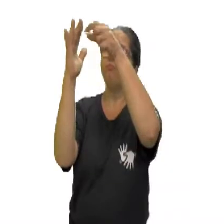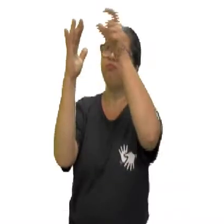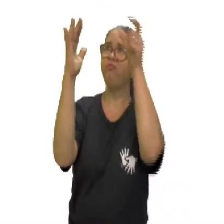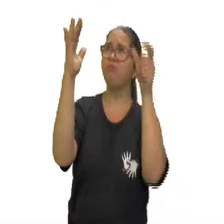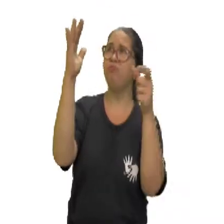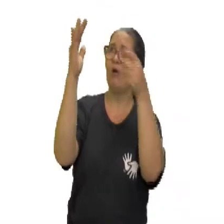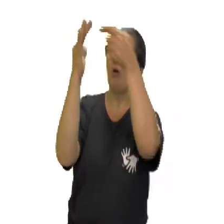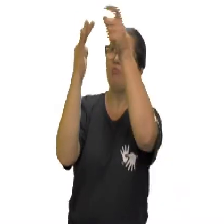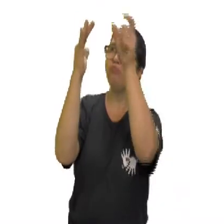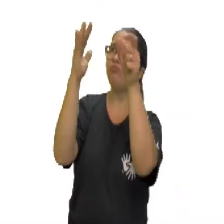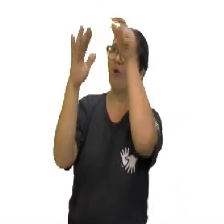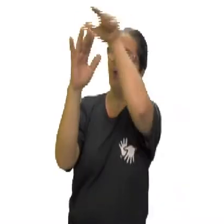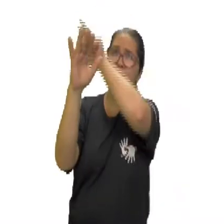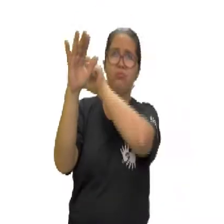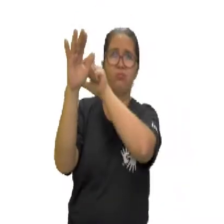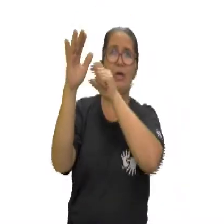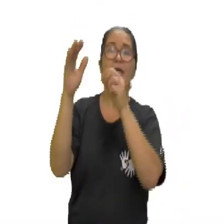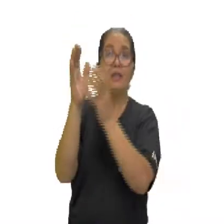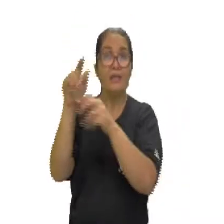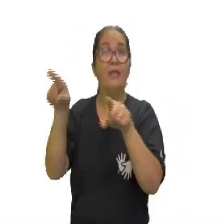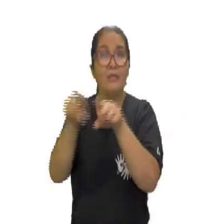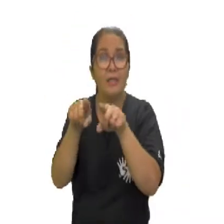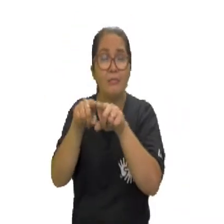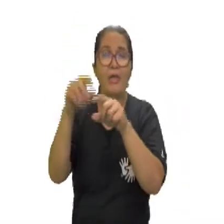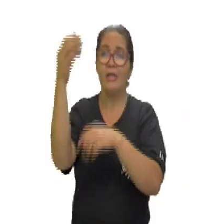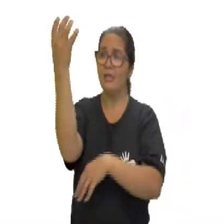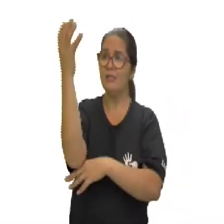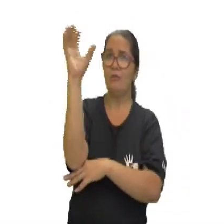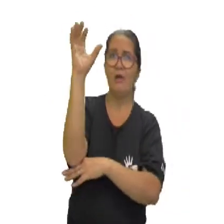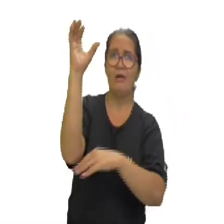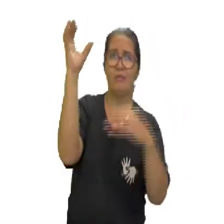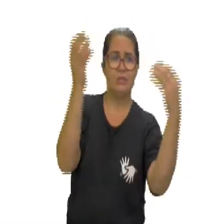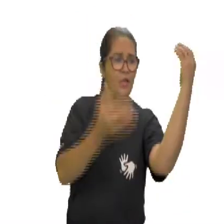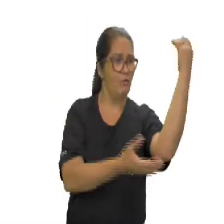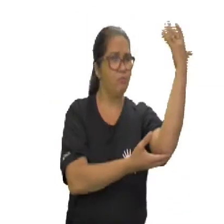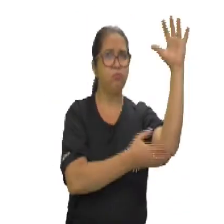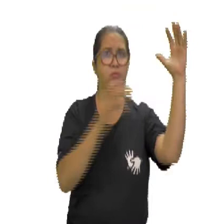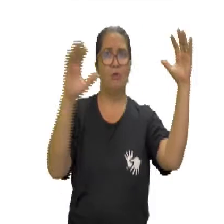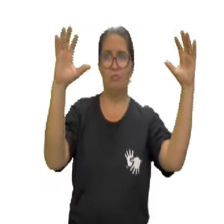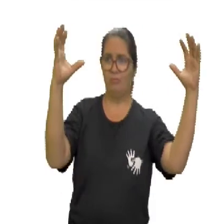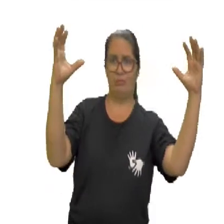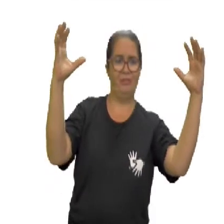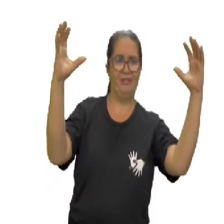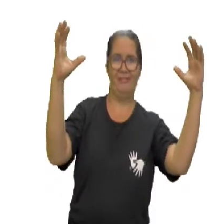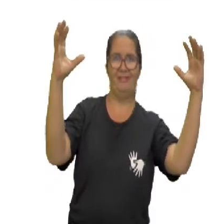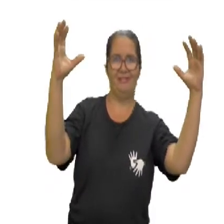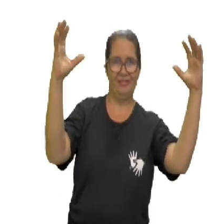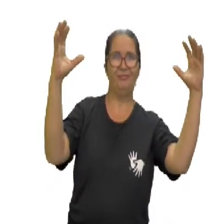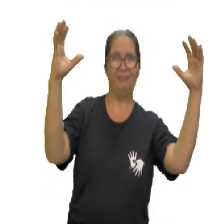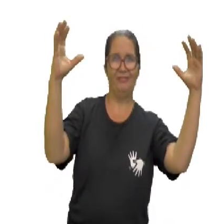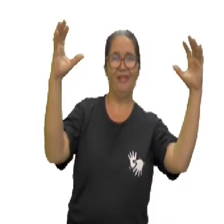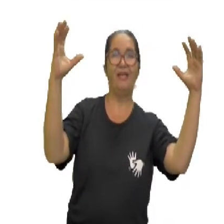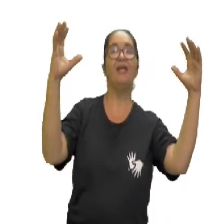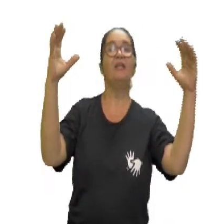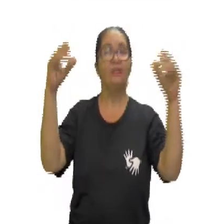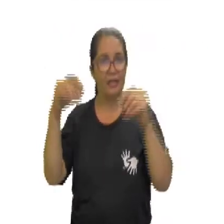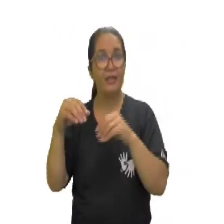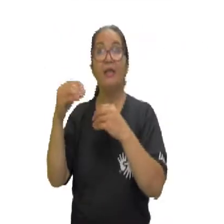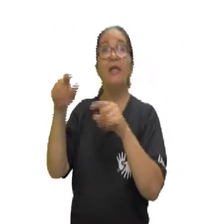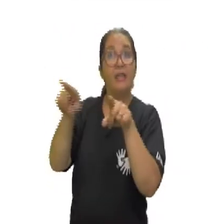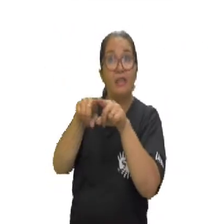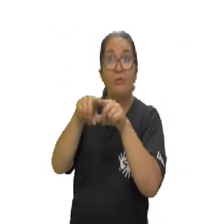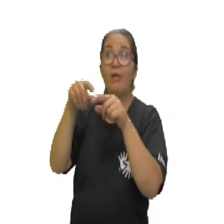distantes umas das outras. São árvores geralmente com caules retorcidos ou